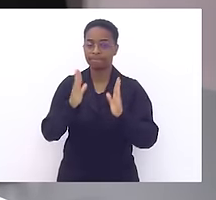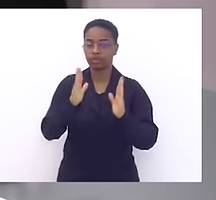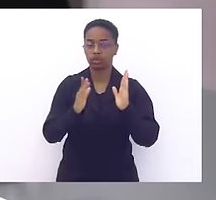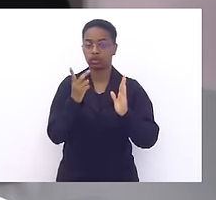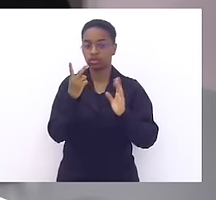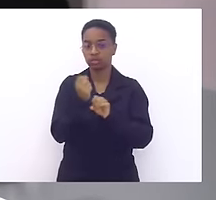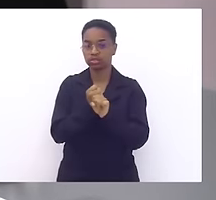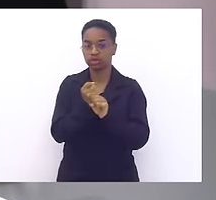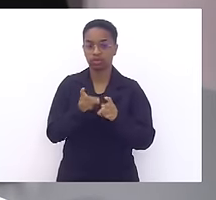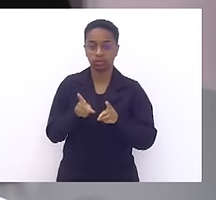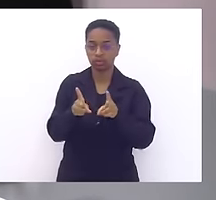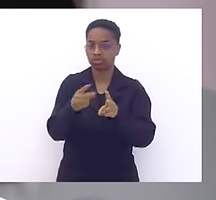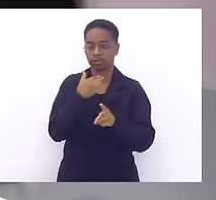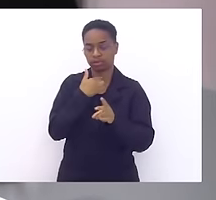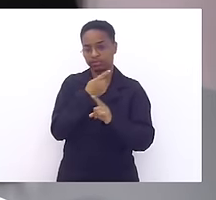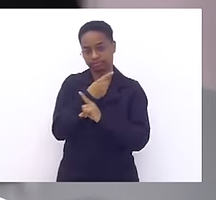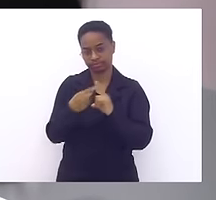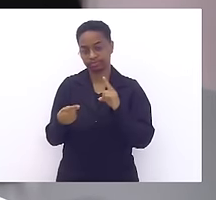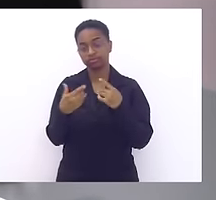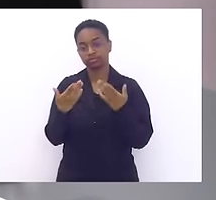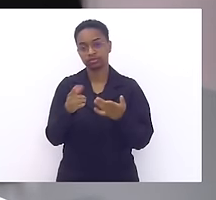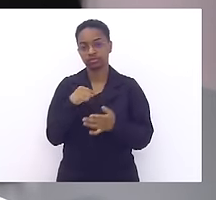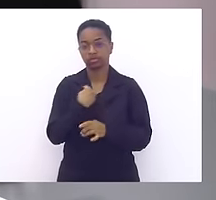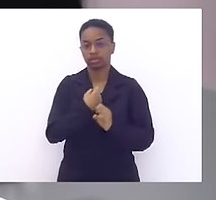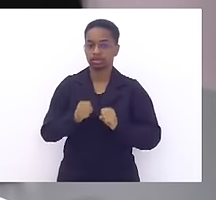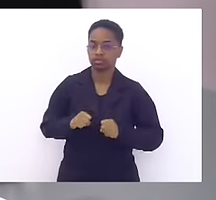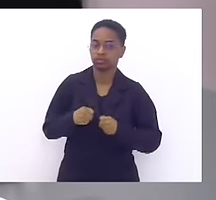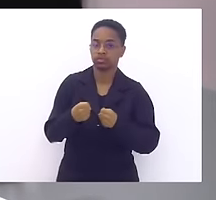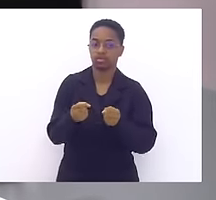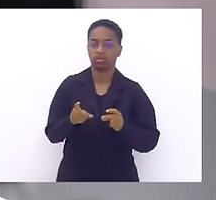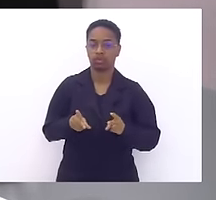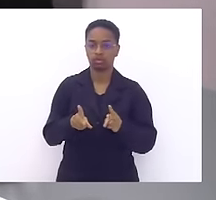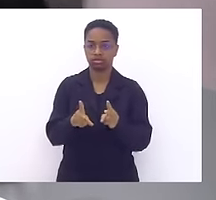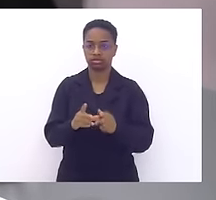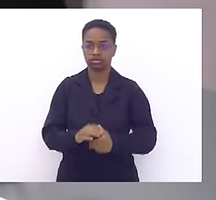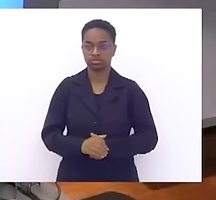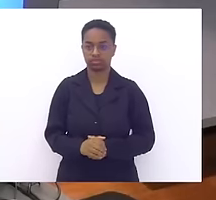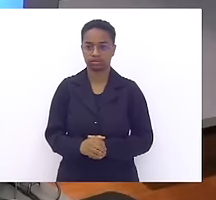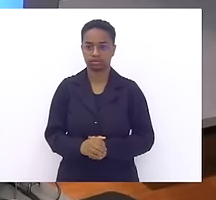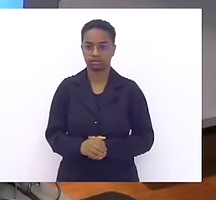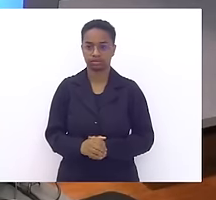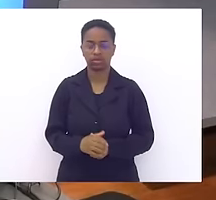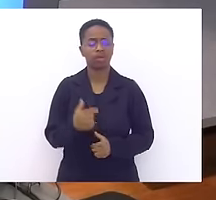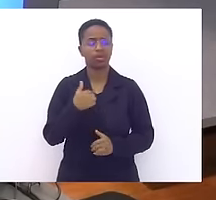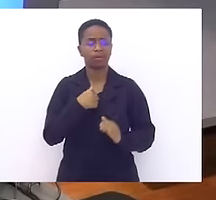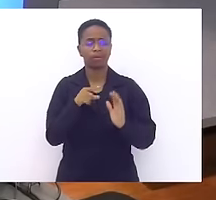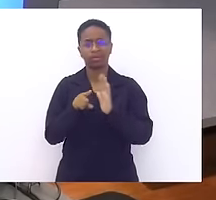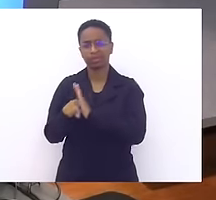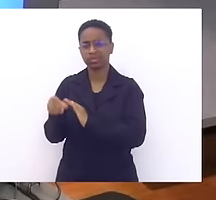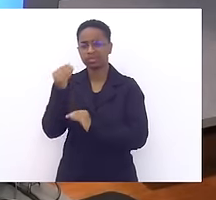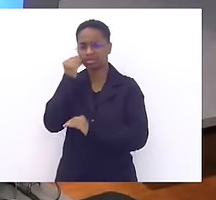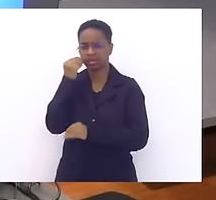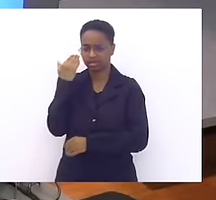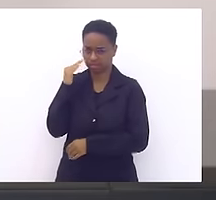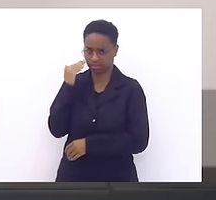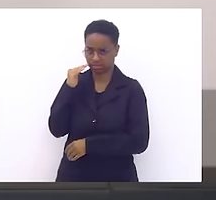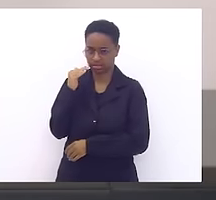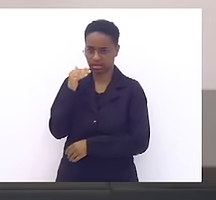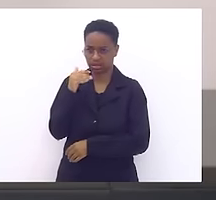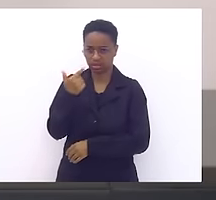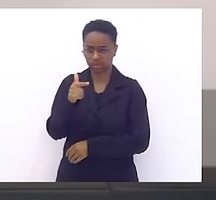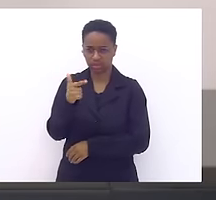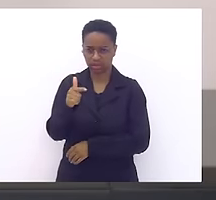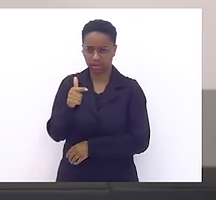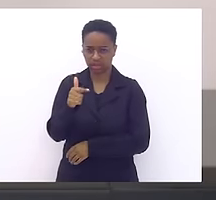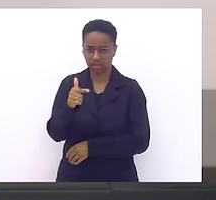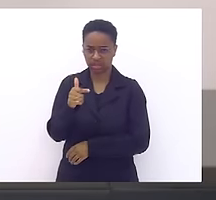esse esforço a gente vai continuar fazendo mas sempre vai ser um alisamento até para ficar dinâmico não há renúncia de